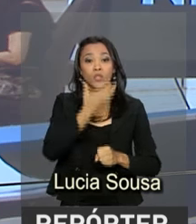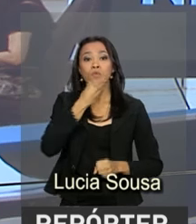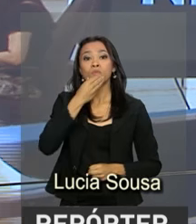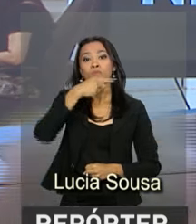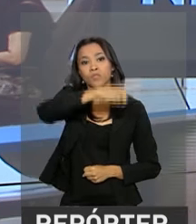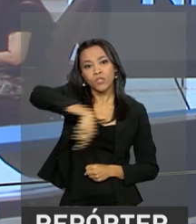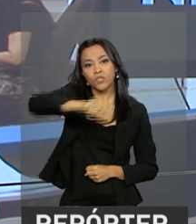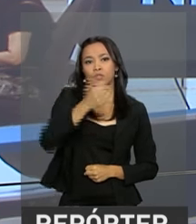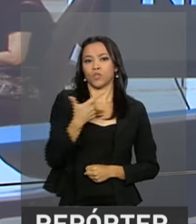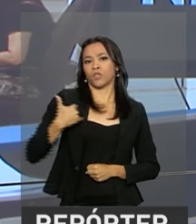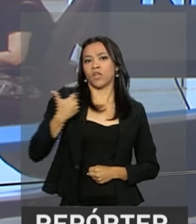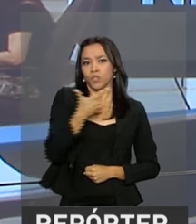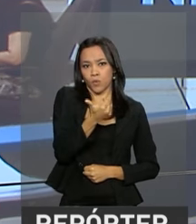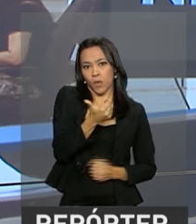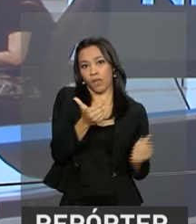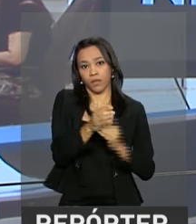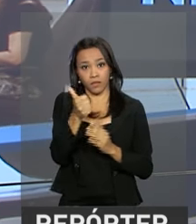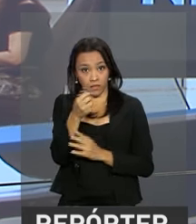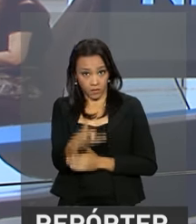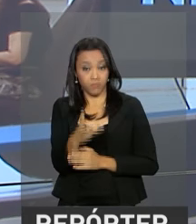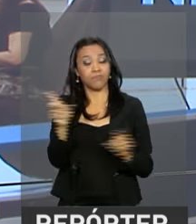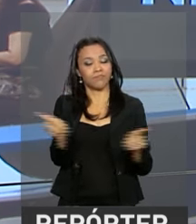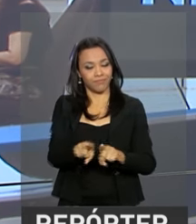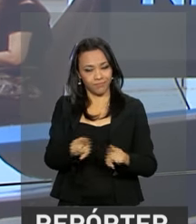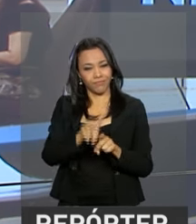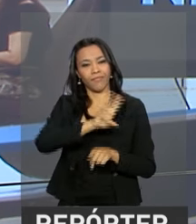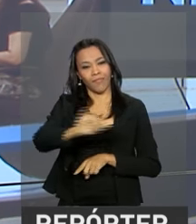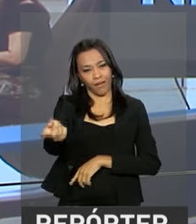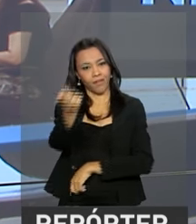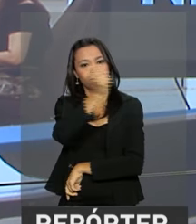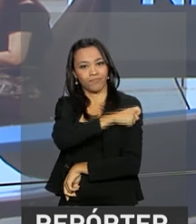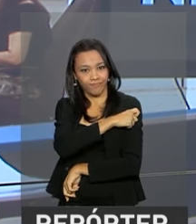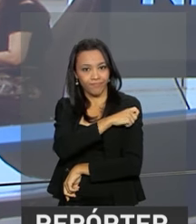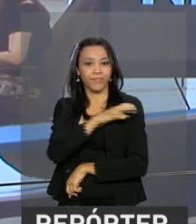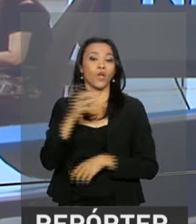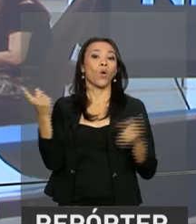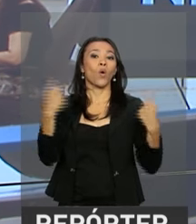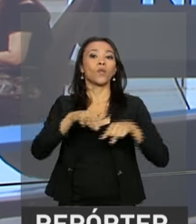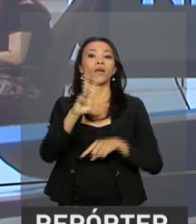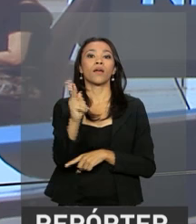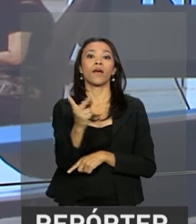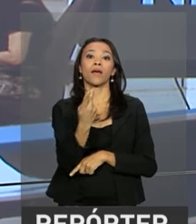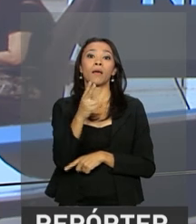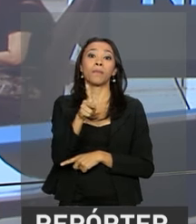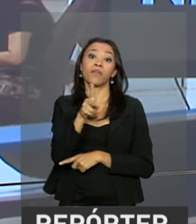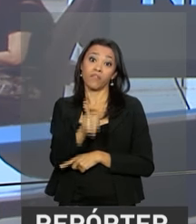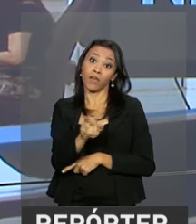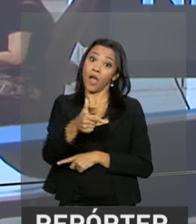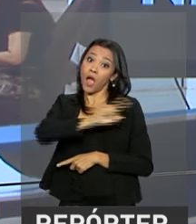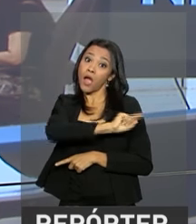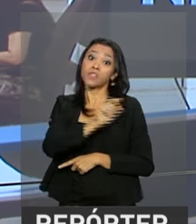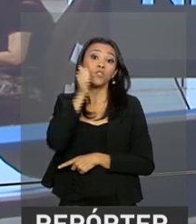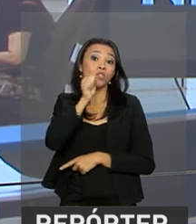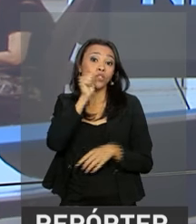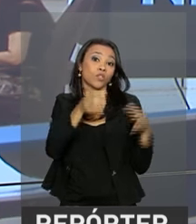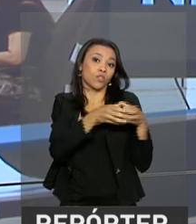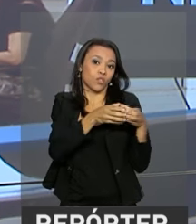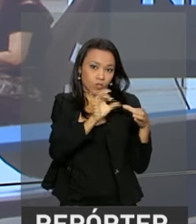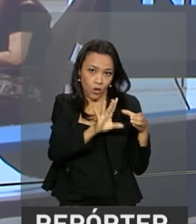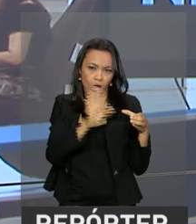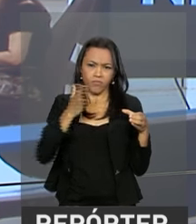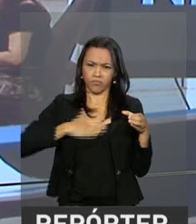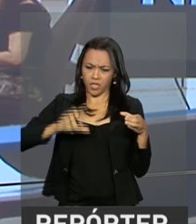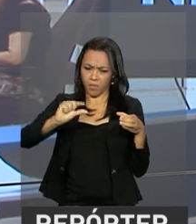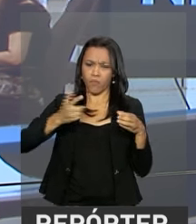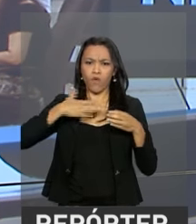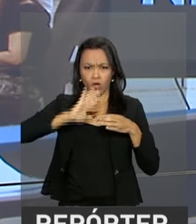e 13 anos também vão ser vacinados contra o HPV. Antes, a vacina era só para as meninas. O anúncio foi feito agora há pouco